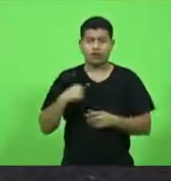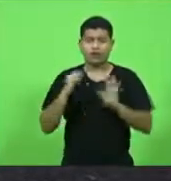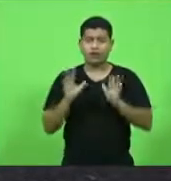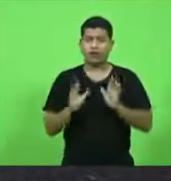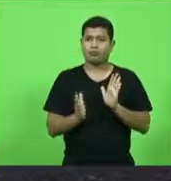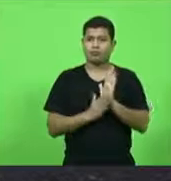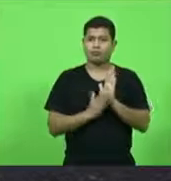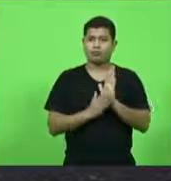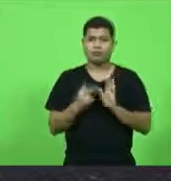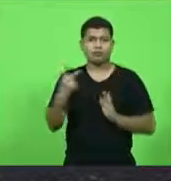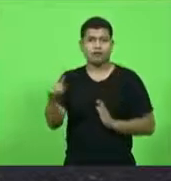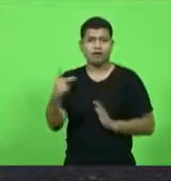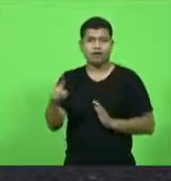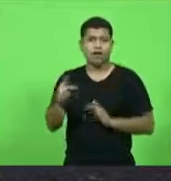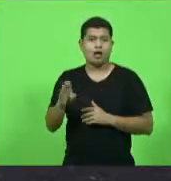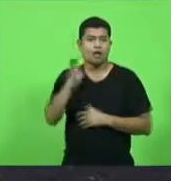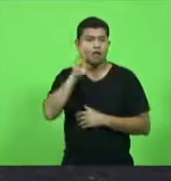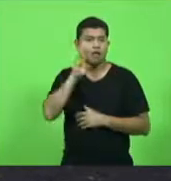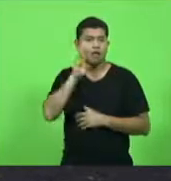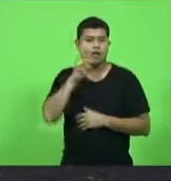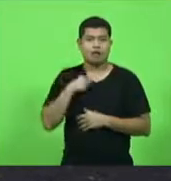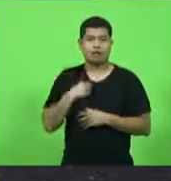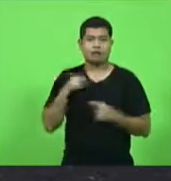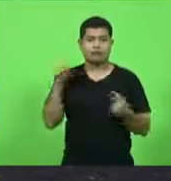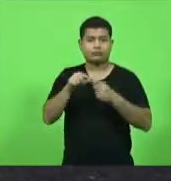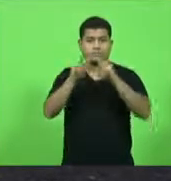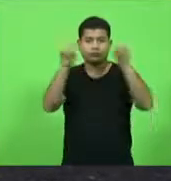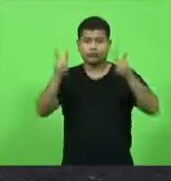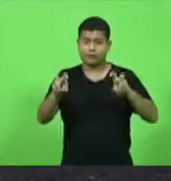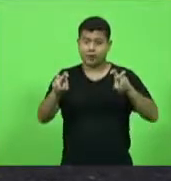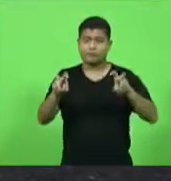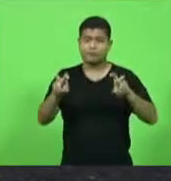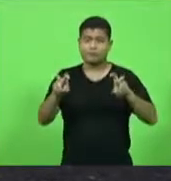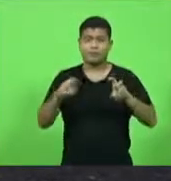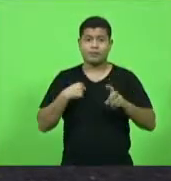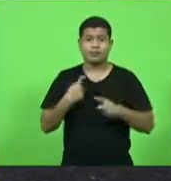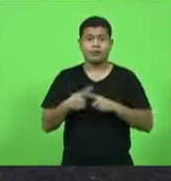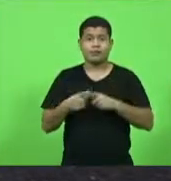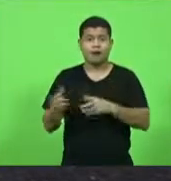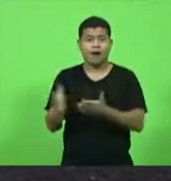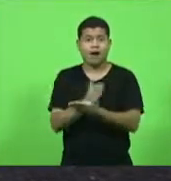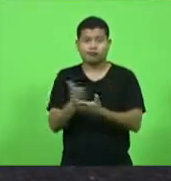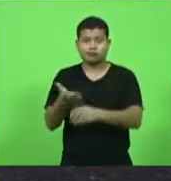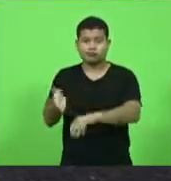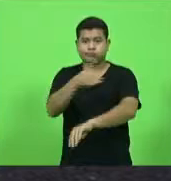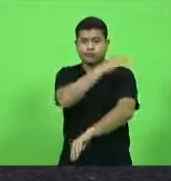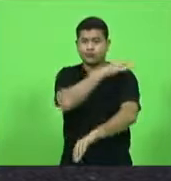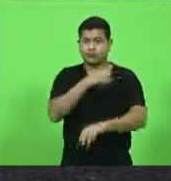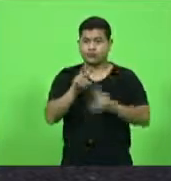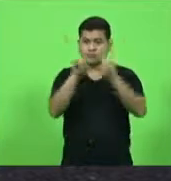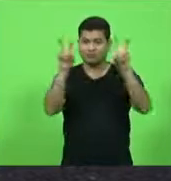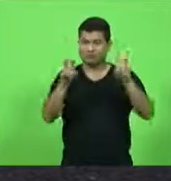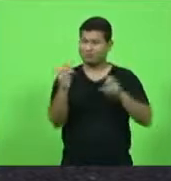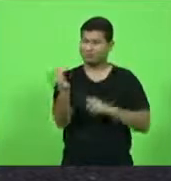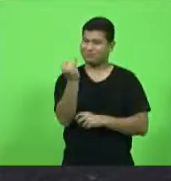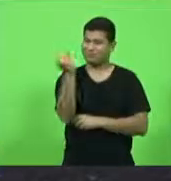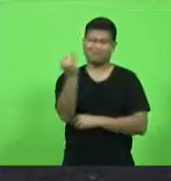Nilson Berlanda em relação a esse tema, porque a Serra Catarinense tem algumas bandeiras que precisam ser